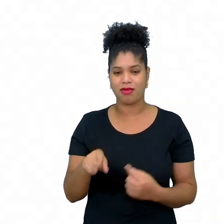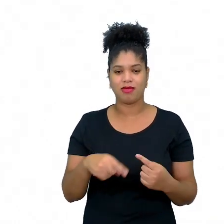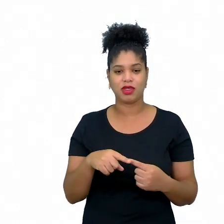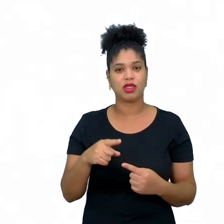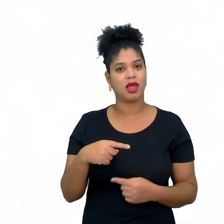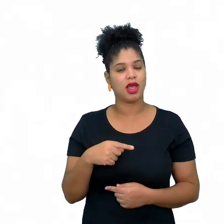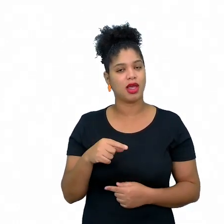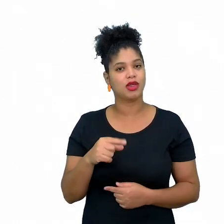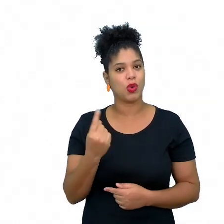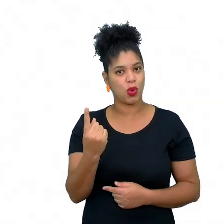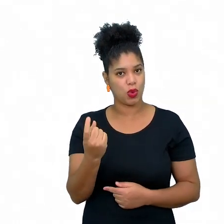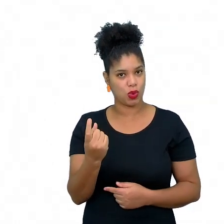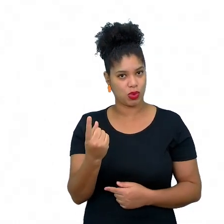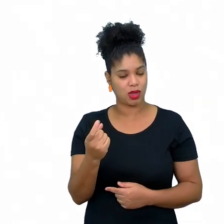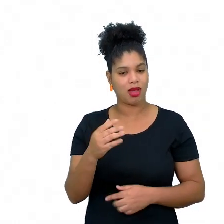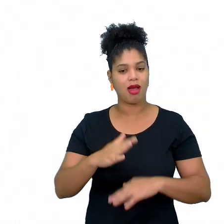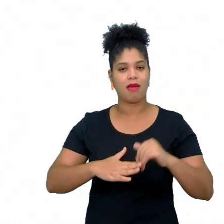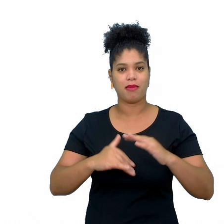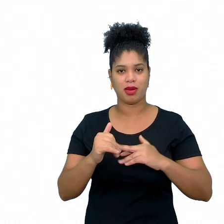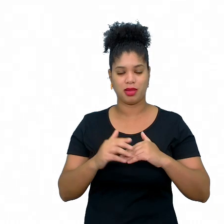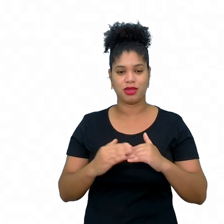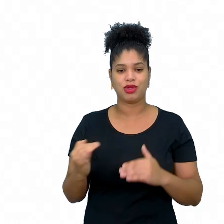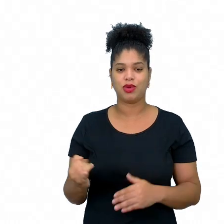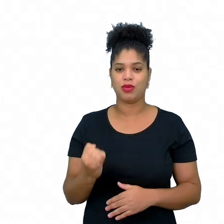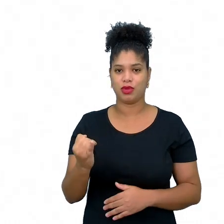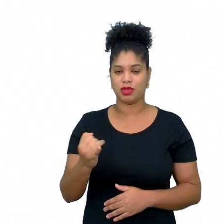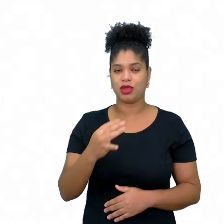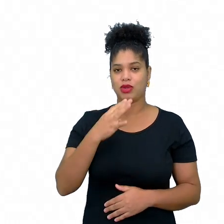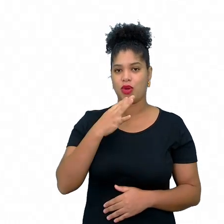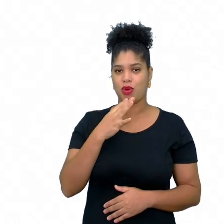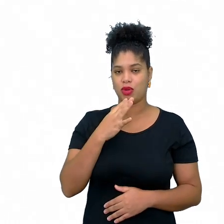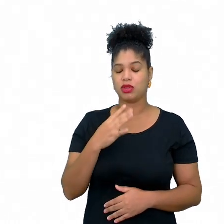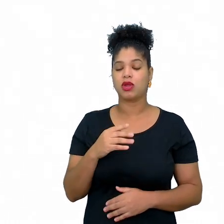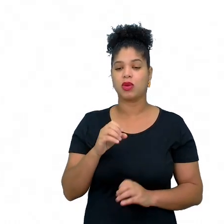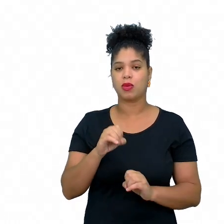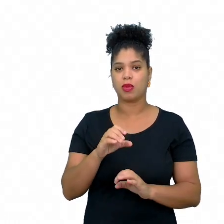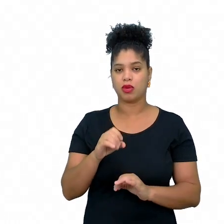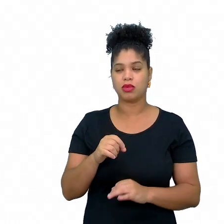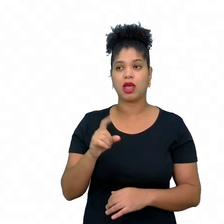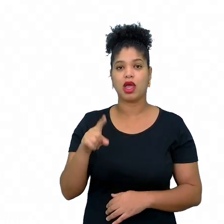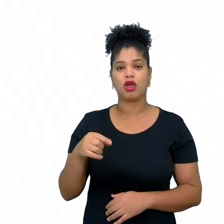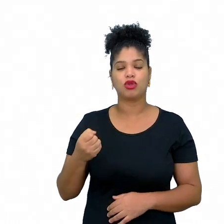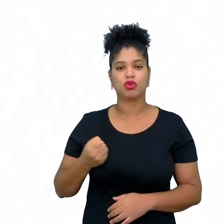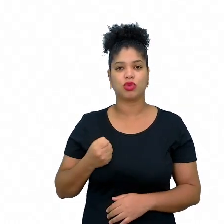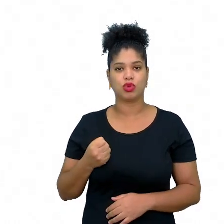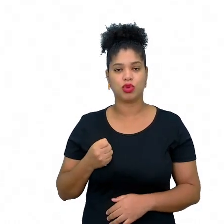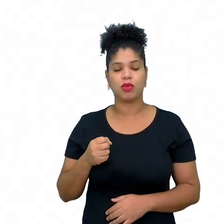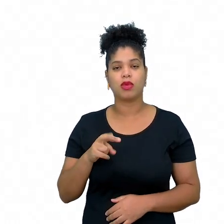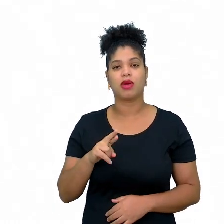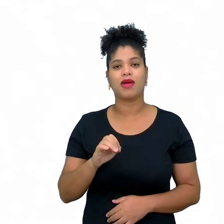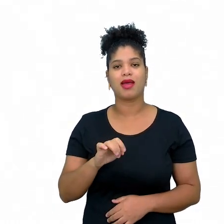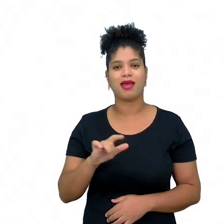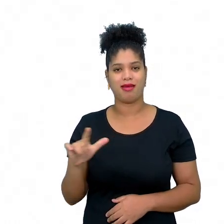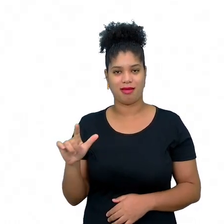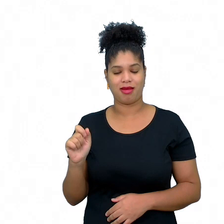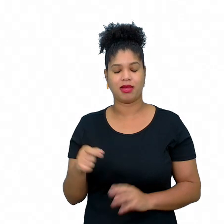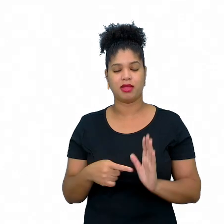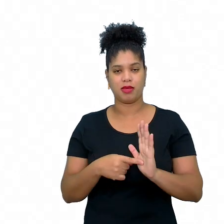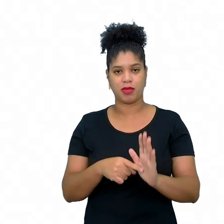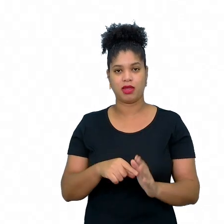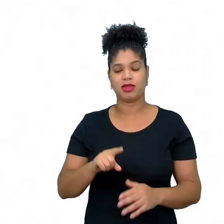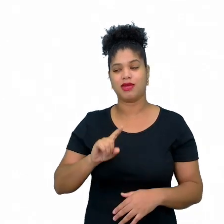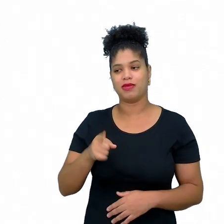utilizar uma habilidade essencial, que é reconhecer esse número irracional como um número real, cuja representação decimal